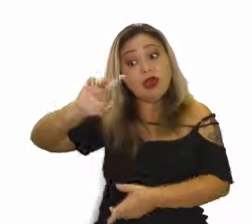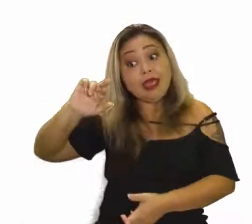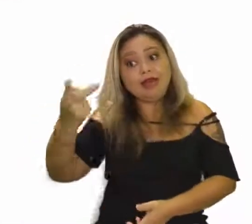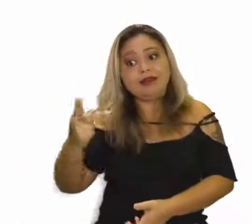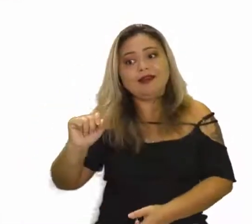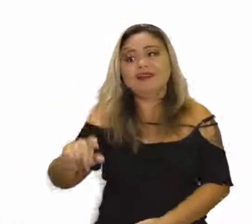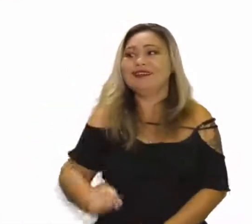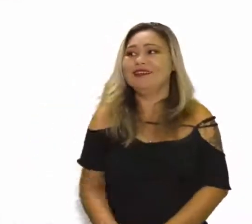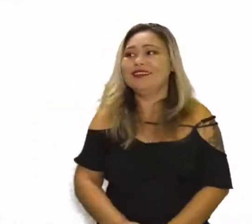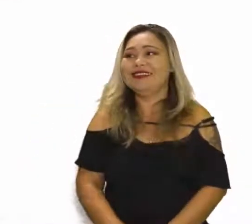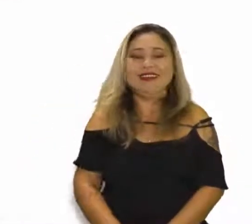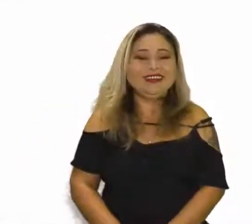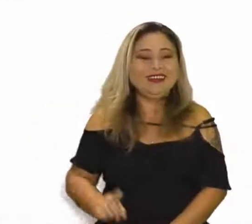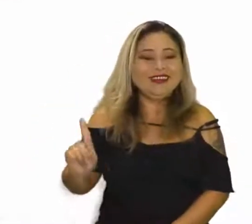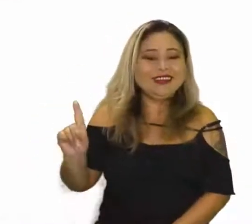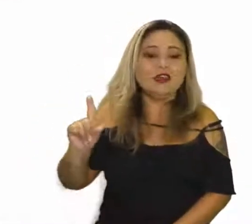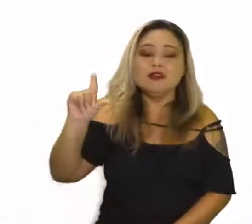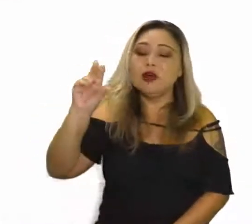Baixo